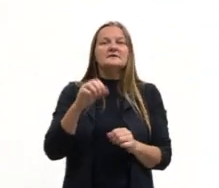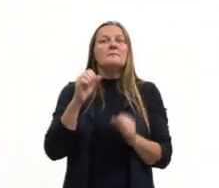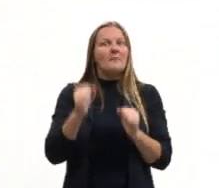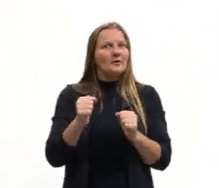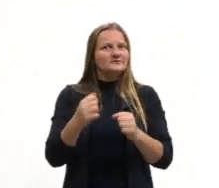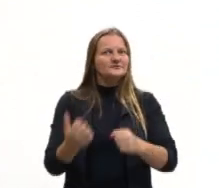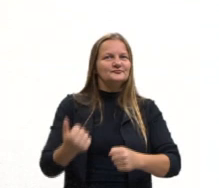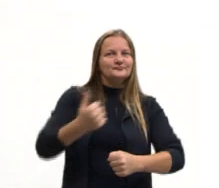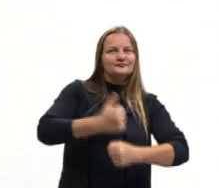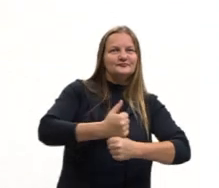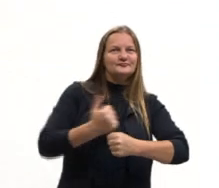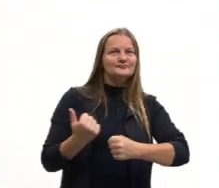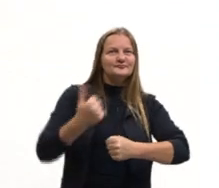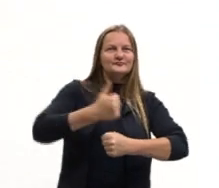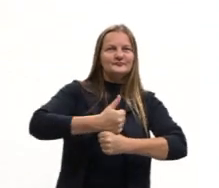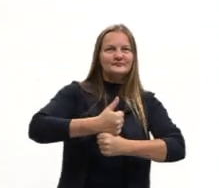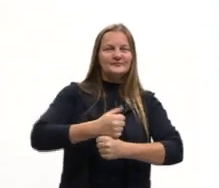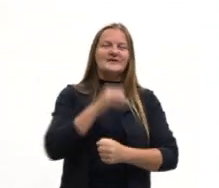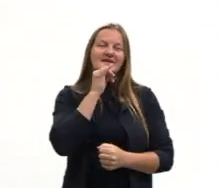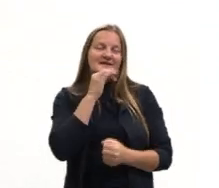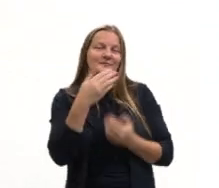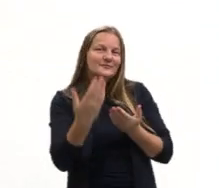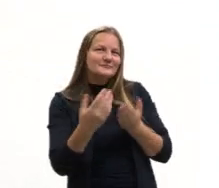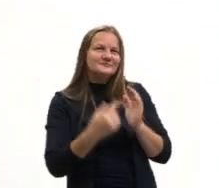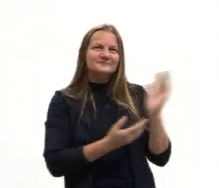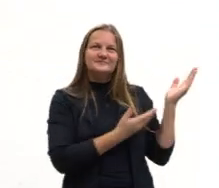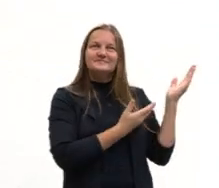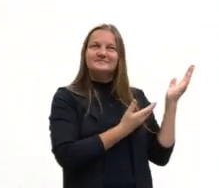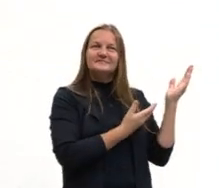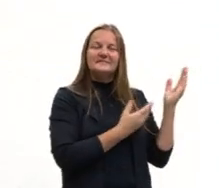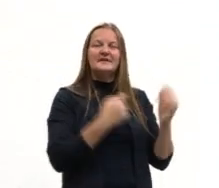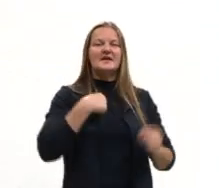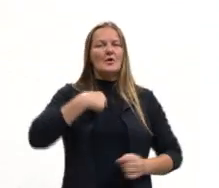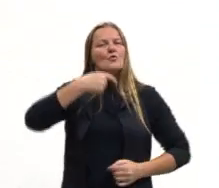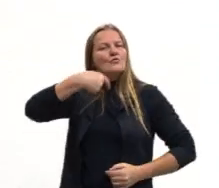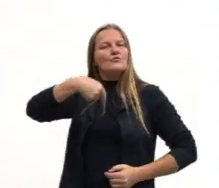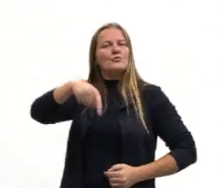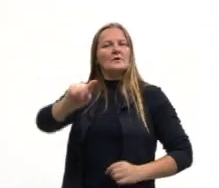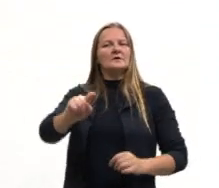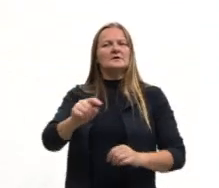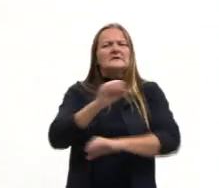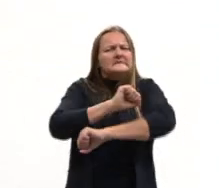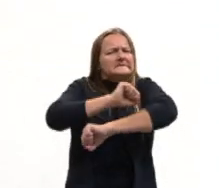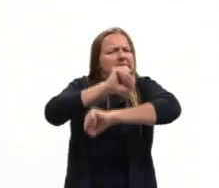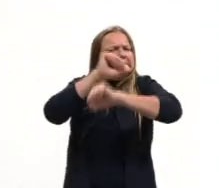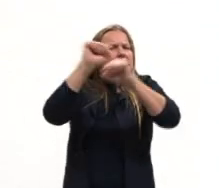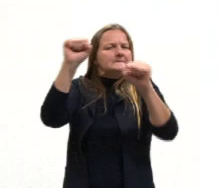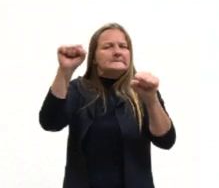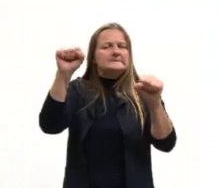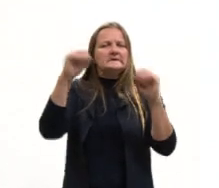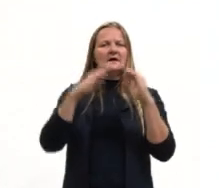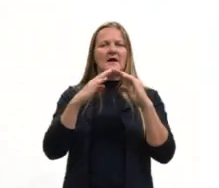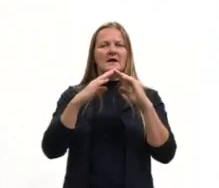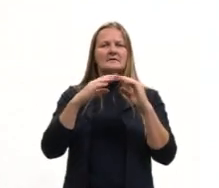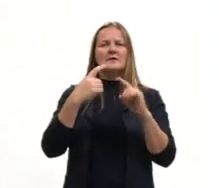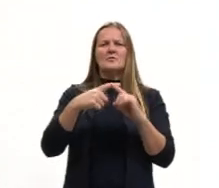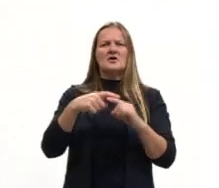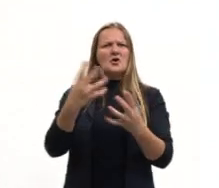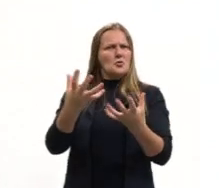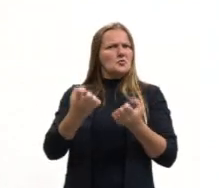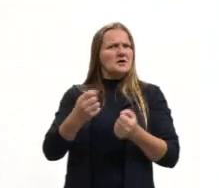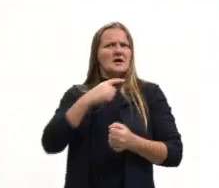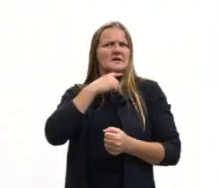substituída E aí o exemplo é o seguinte sair de casa cedo pois não